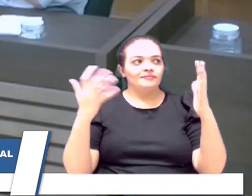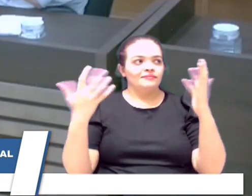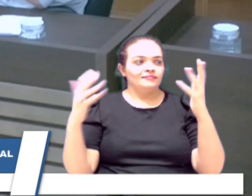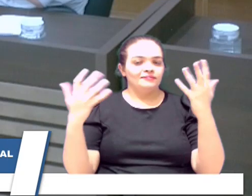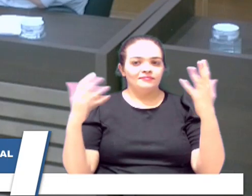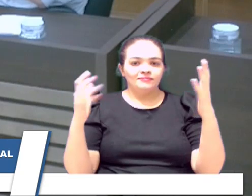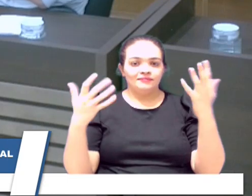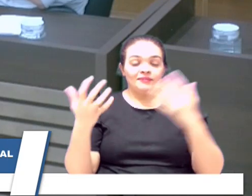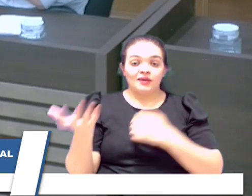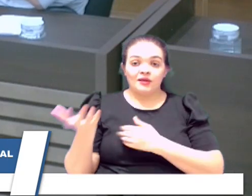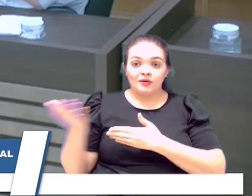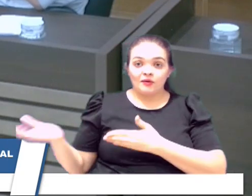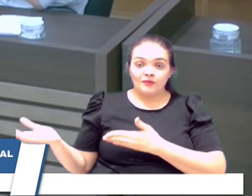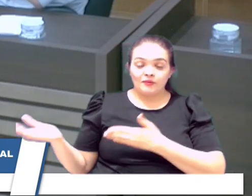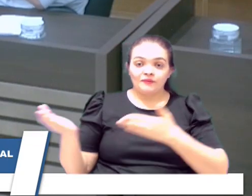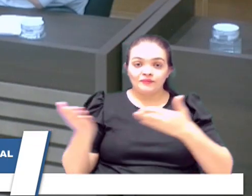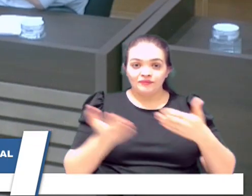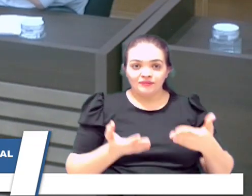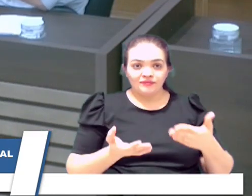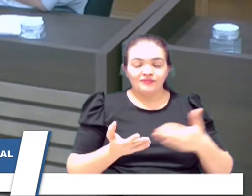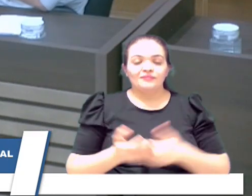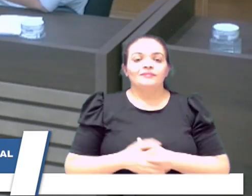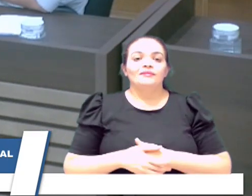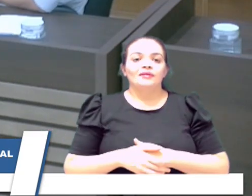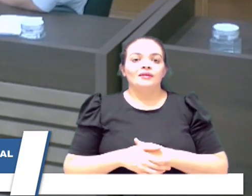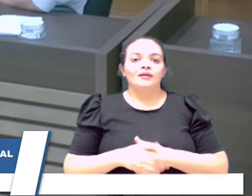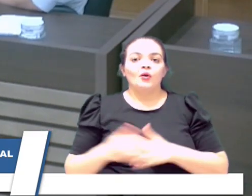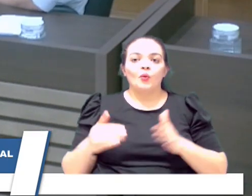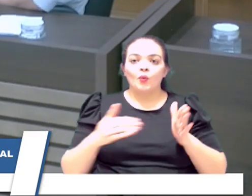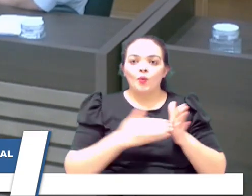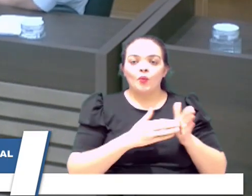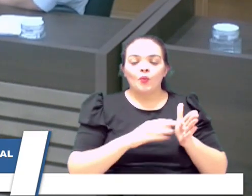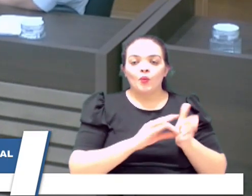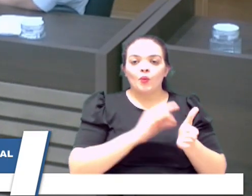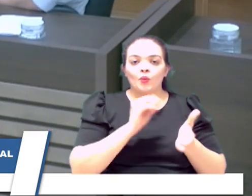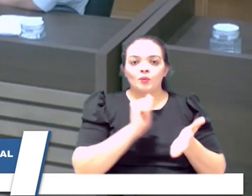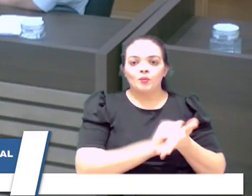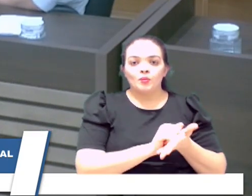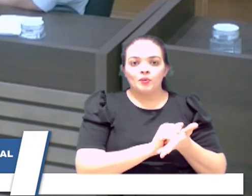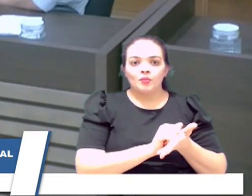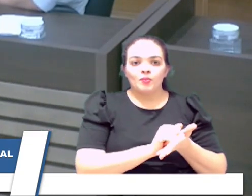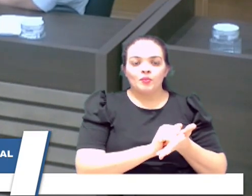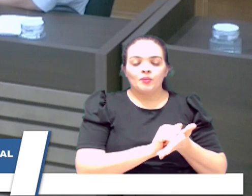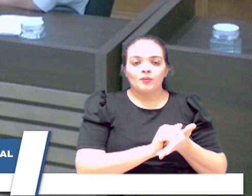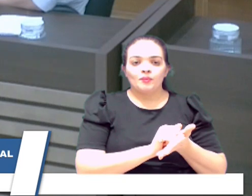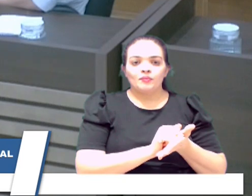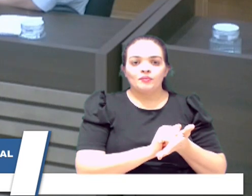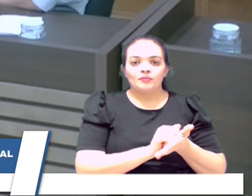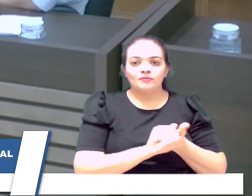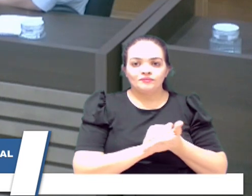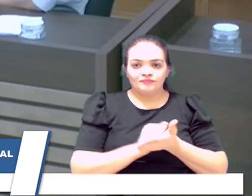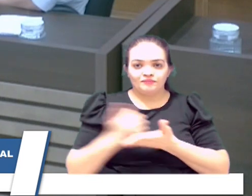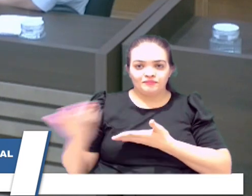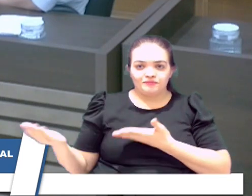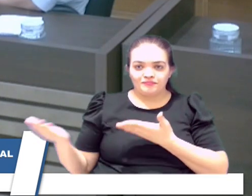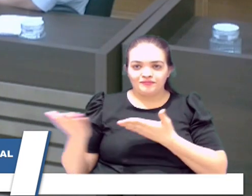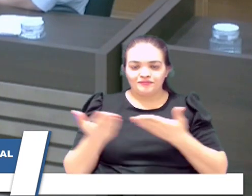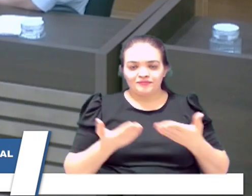Quero chamar o último inscrito, Lê Magalhães.